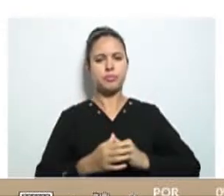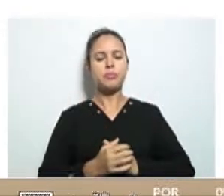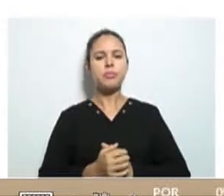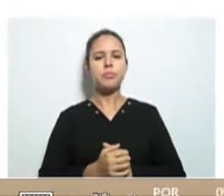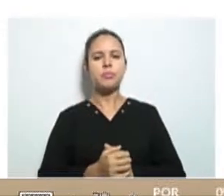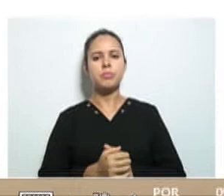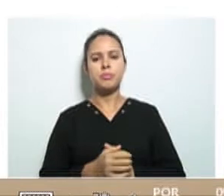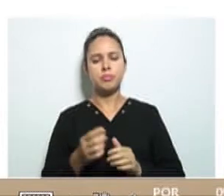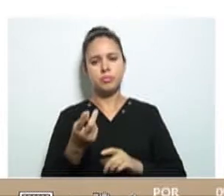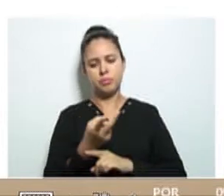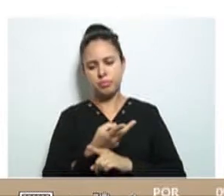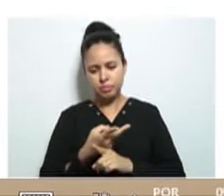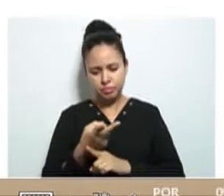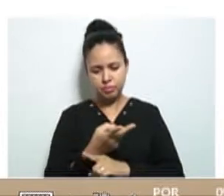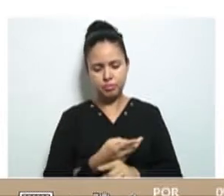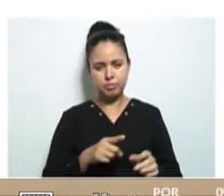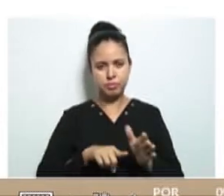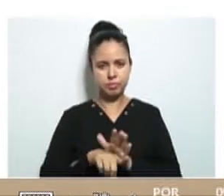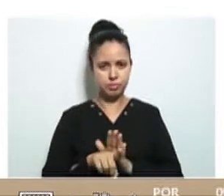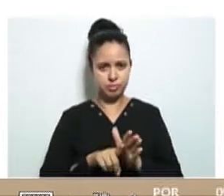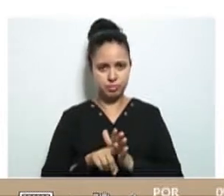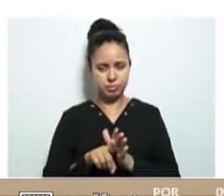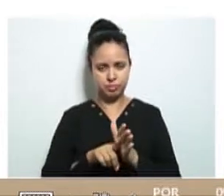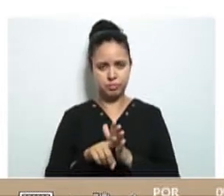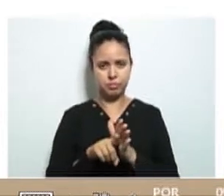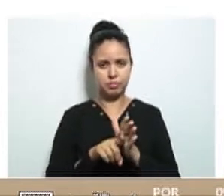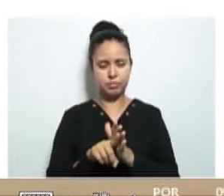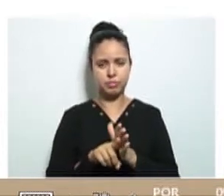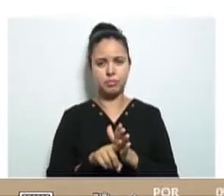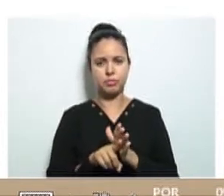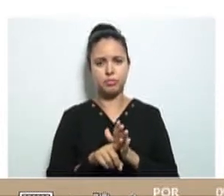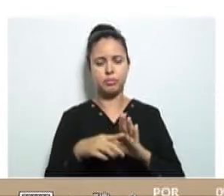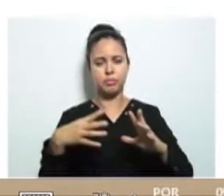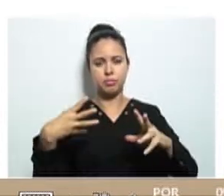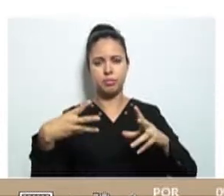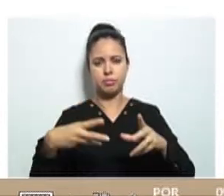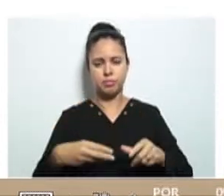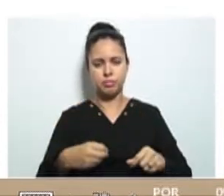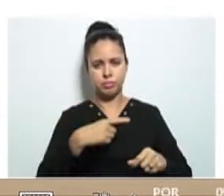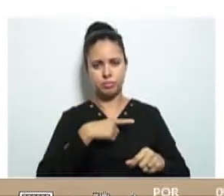meu sistema operacional. Aqui pode ser o seu ponto de partida para tudo que você tem